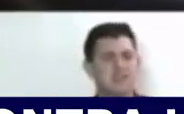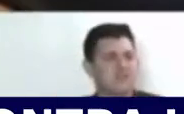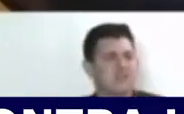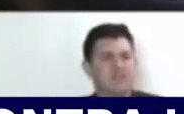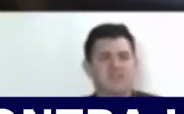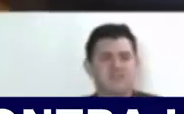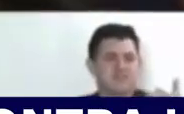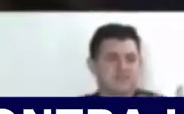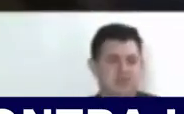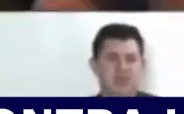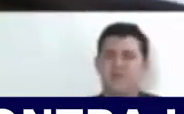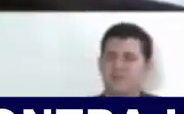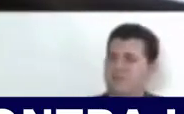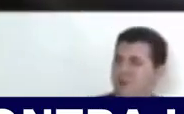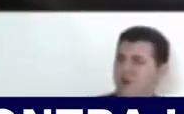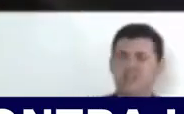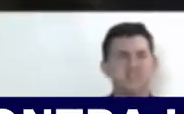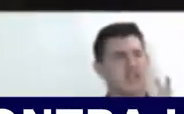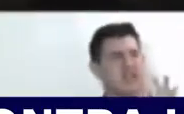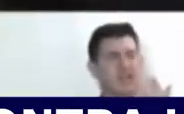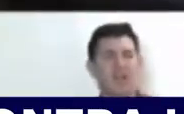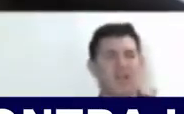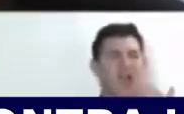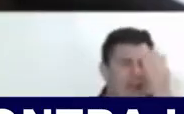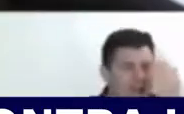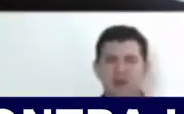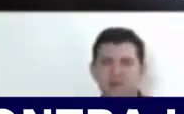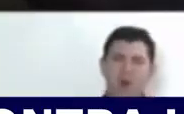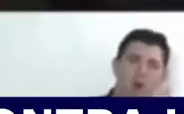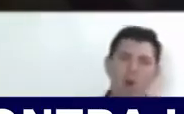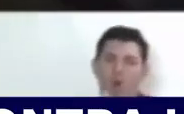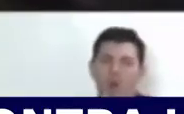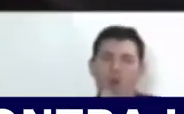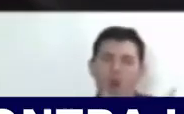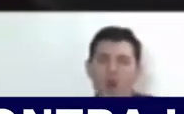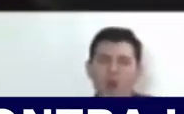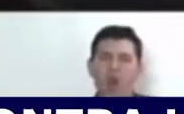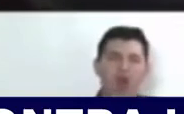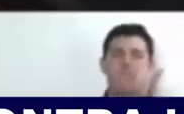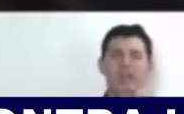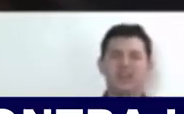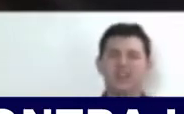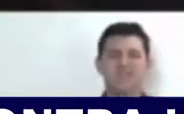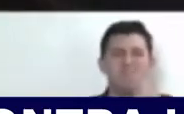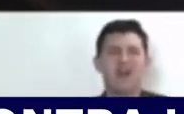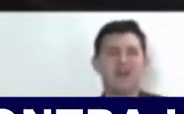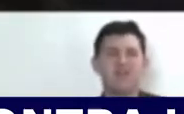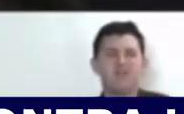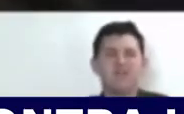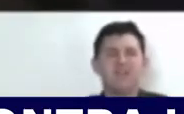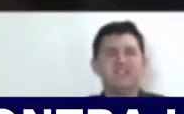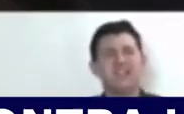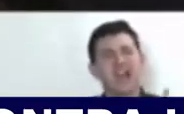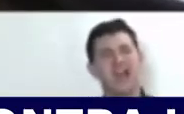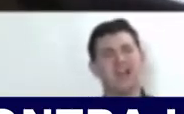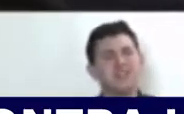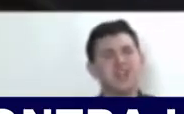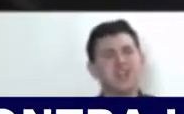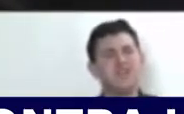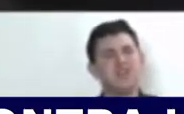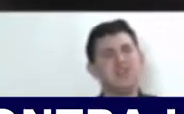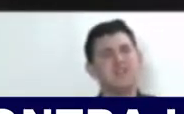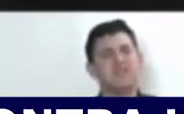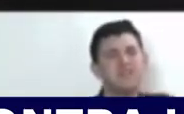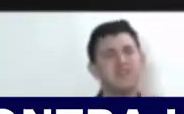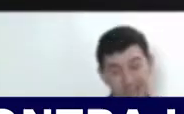haver tido inserções, pode haver manipulação. Não, diga-se que não se fez, que não havia essa proximidade, que são mentirosas. Eu já disse aqui,